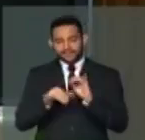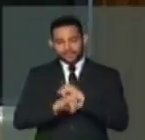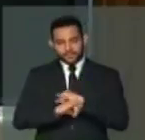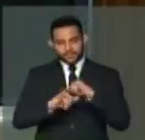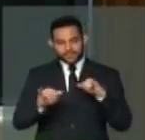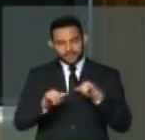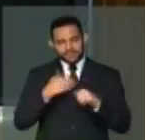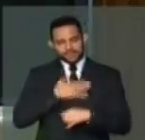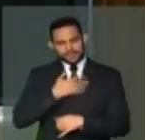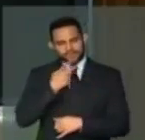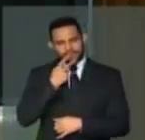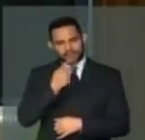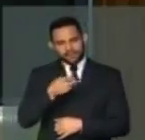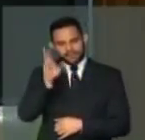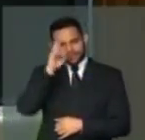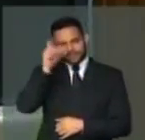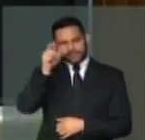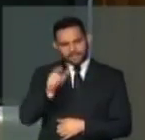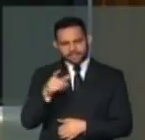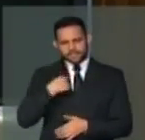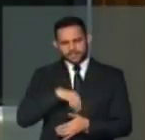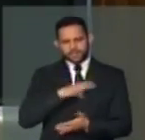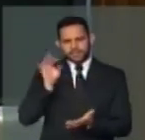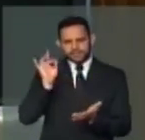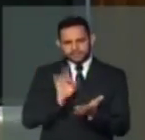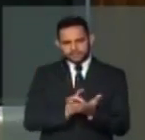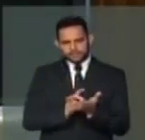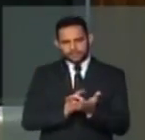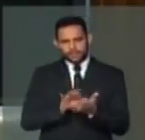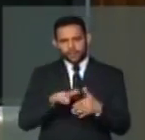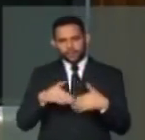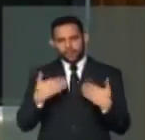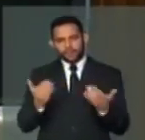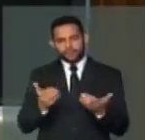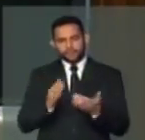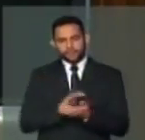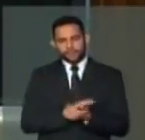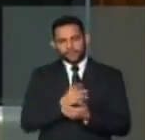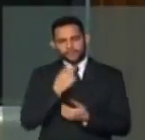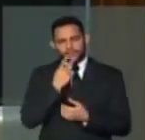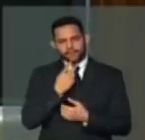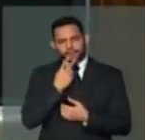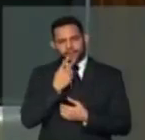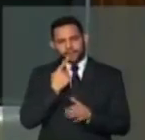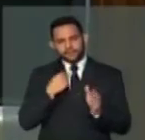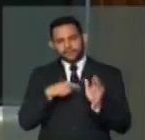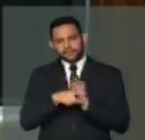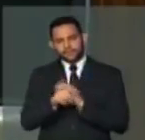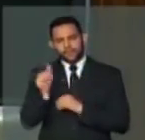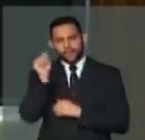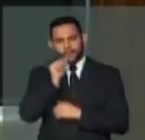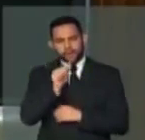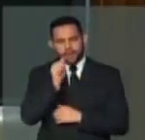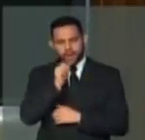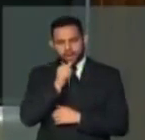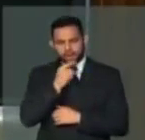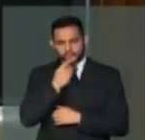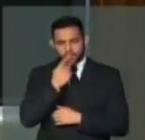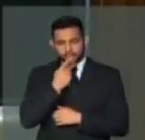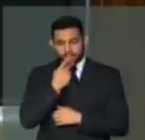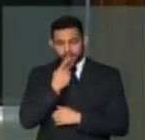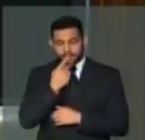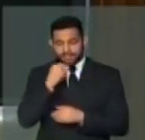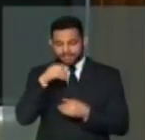eu quero dizer que Vossa Excelência tem toda razão quando levanta aqui essa questão das mulheres